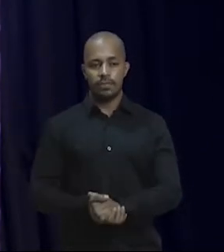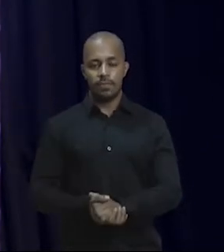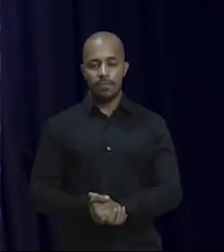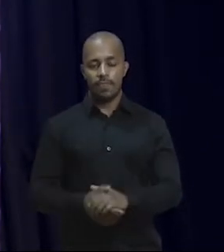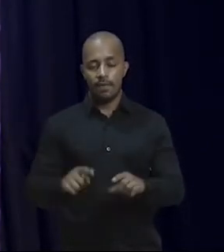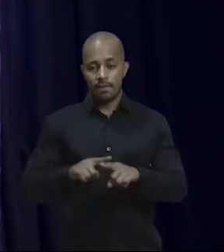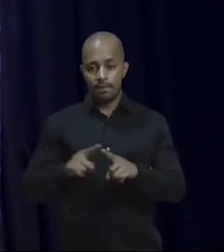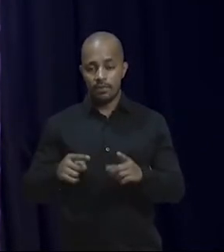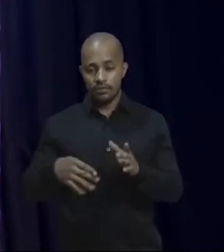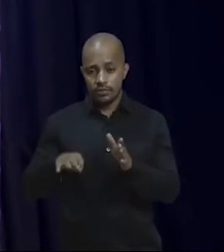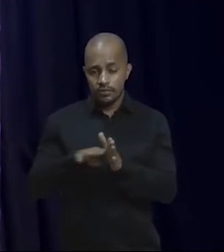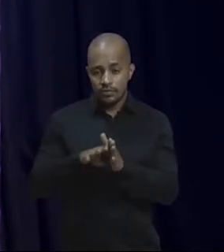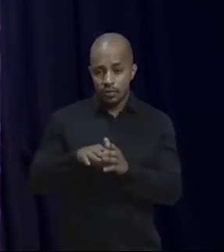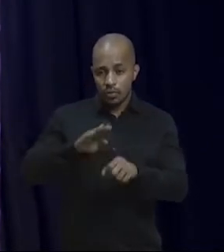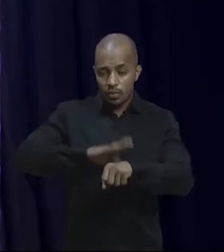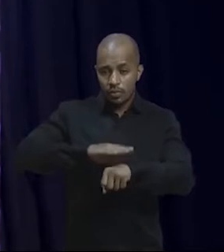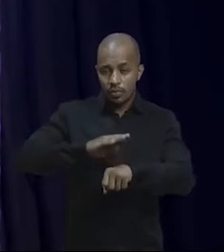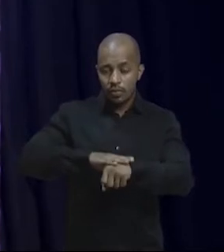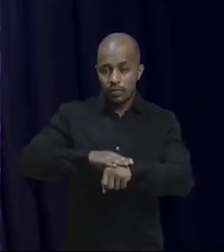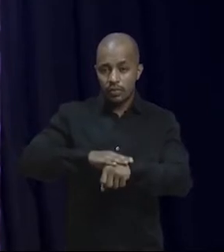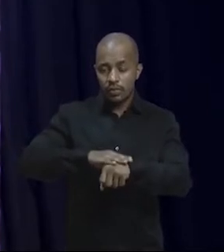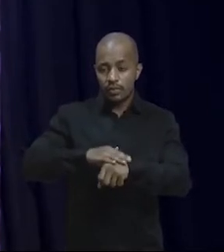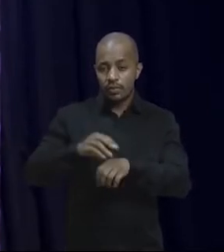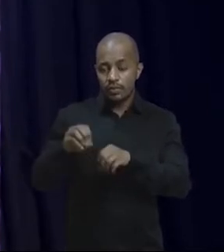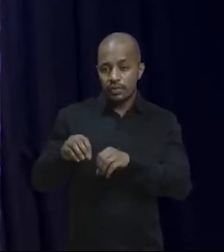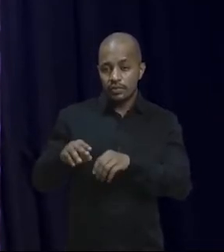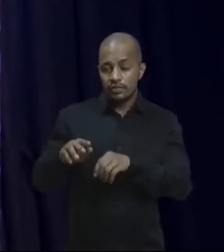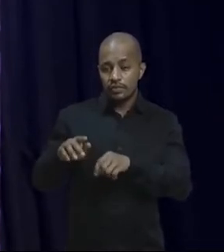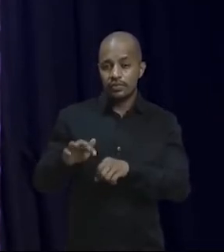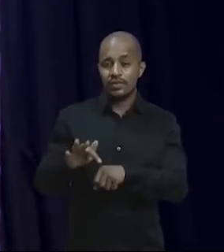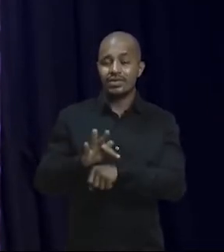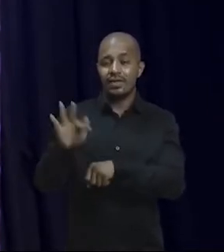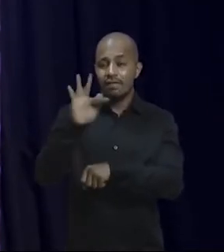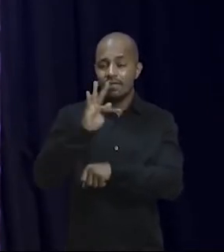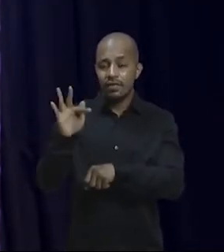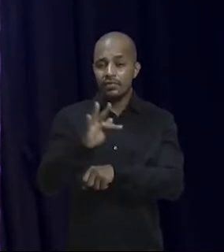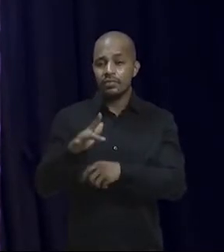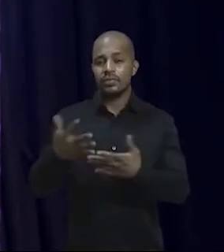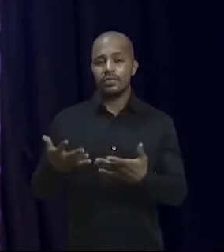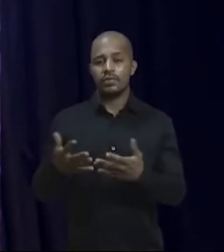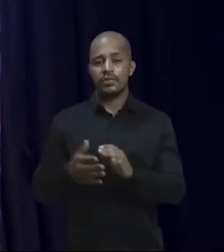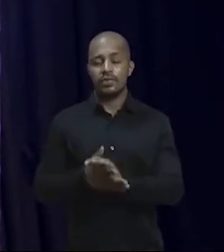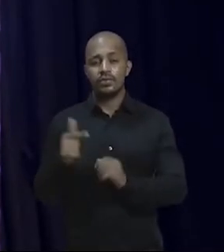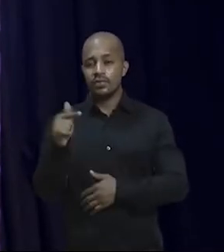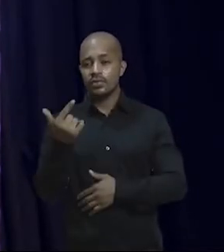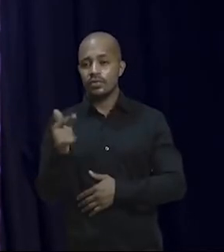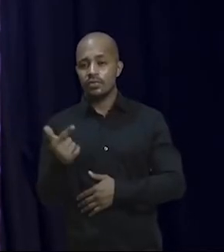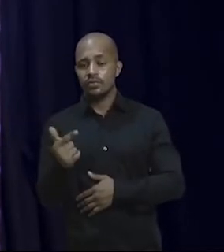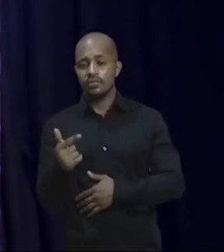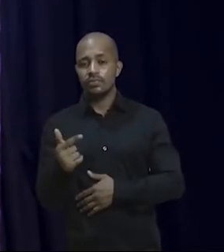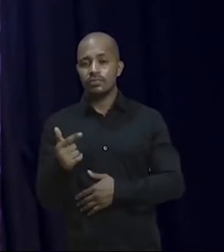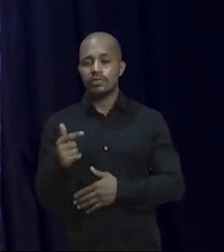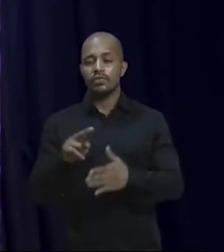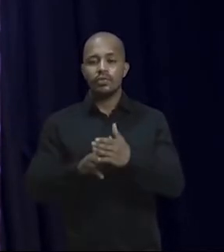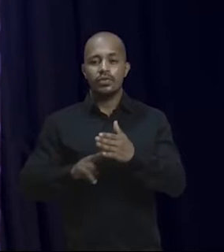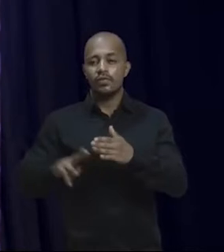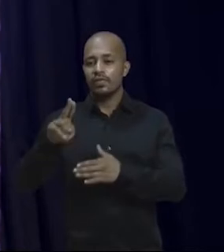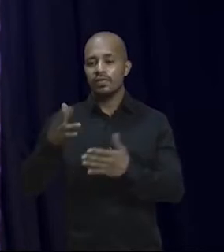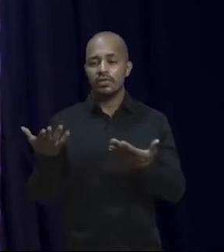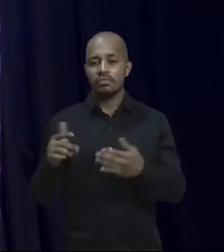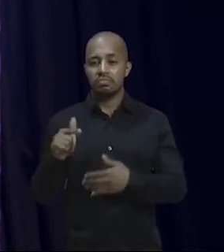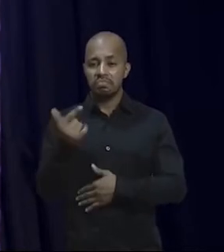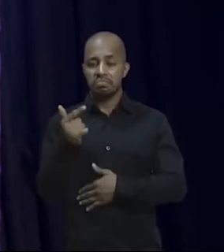Mas quando chegou a época de fazer uma universidade, não existia universidade no interior do estado do Amazonas. E o meu pai não tinha